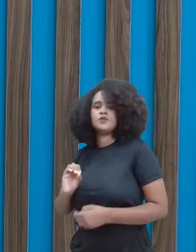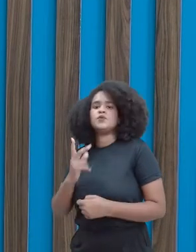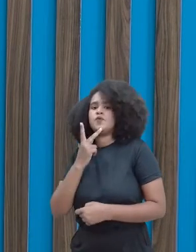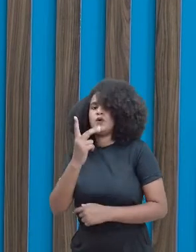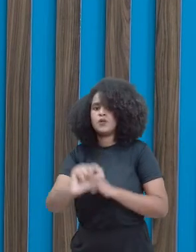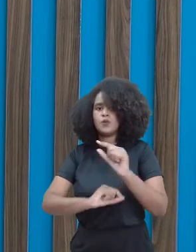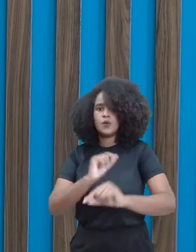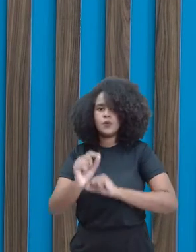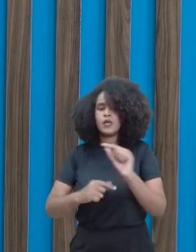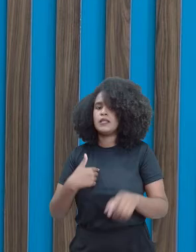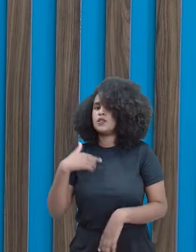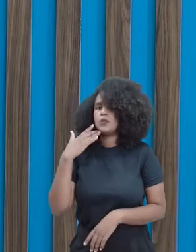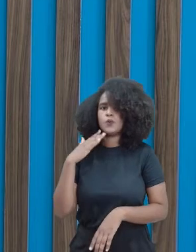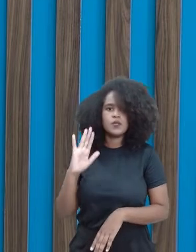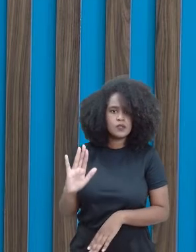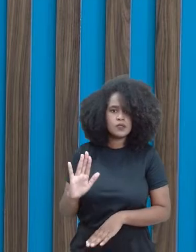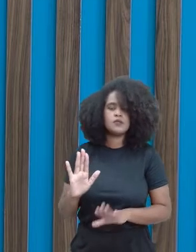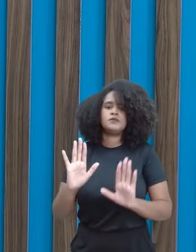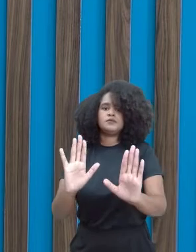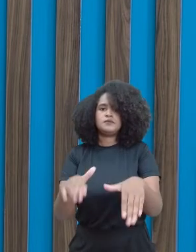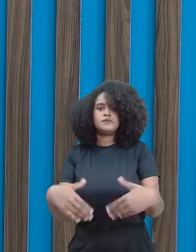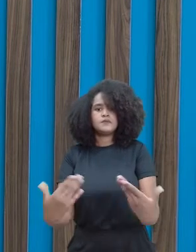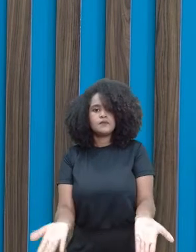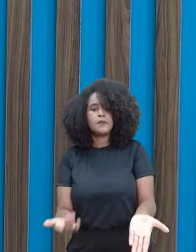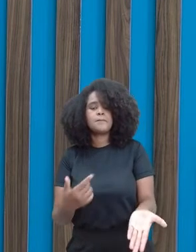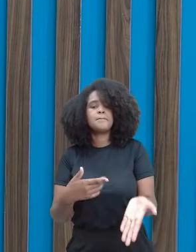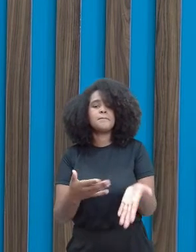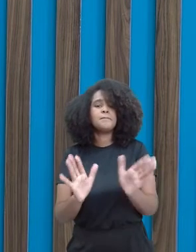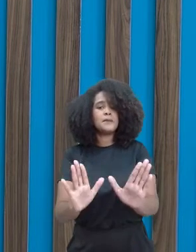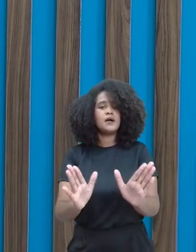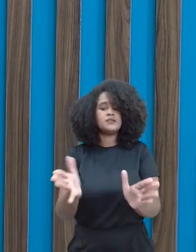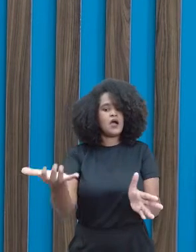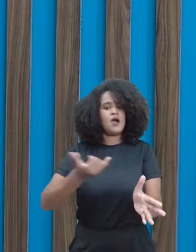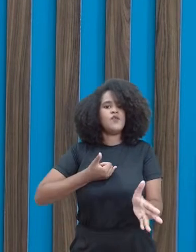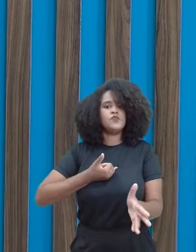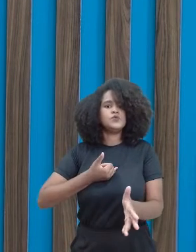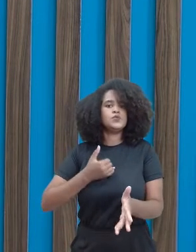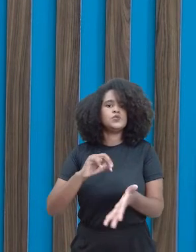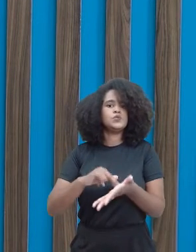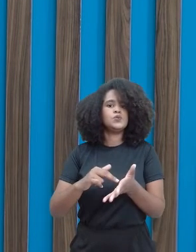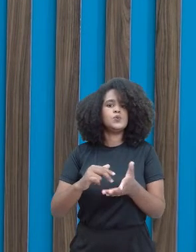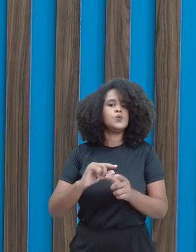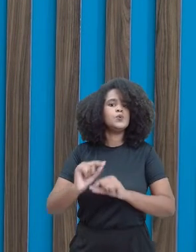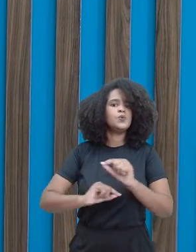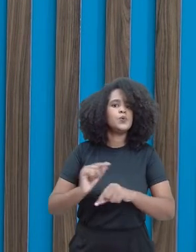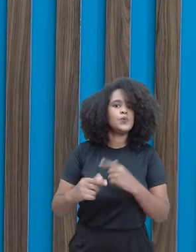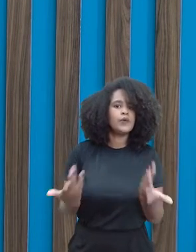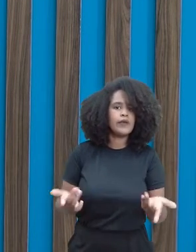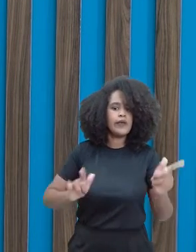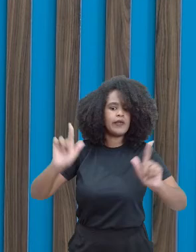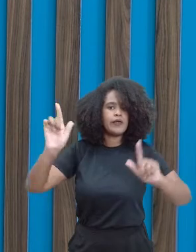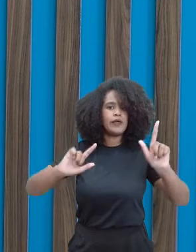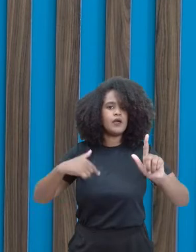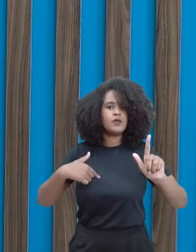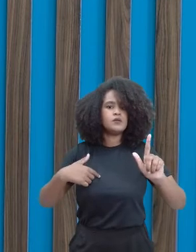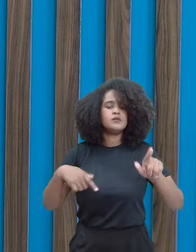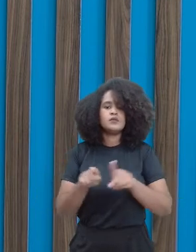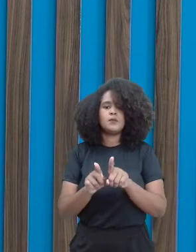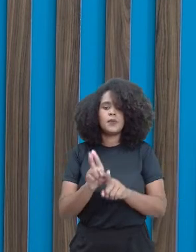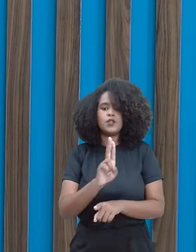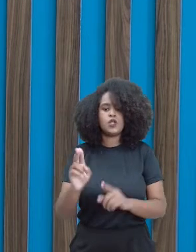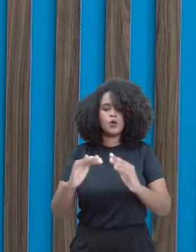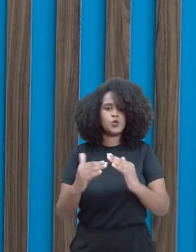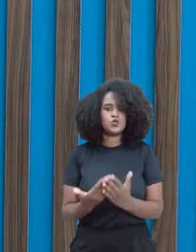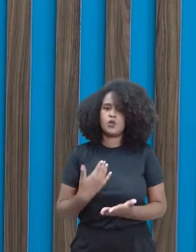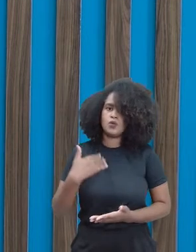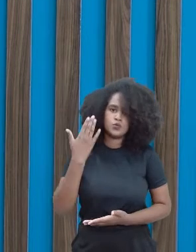disse que uma tela ele não entendeu, mas aí ele não conseguiu me dizer o que foi que ele não entendeu da tela, nem citou a escola dele.